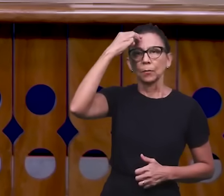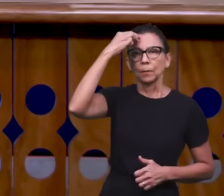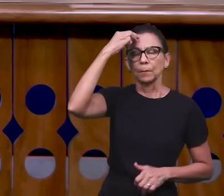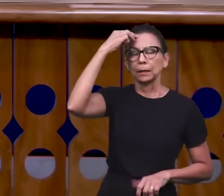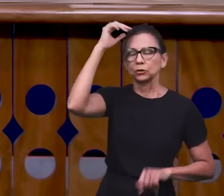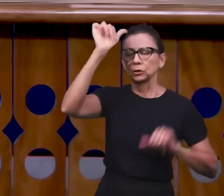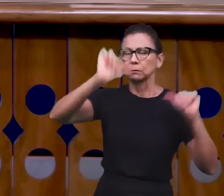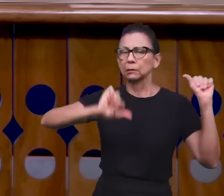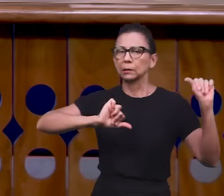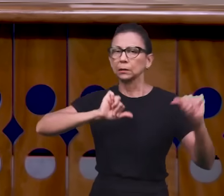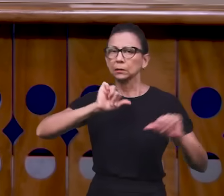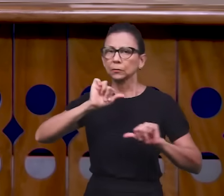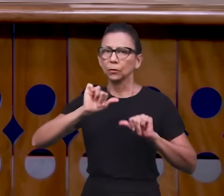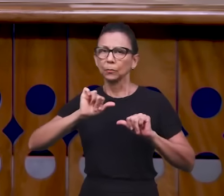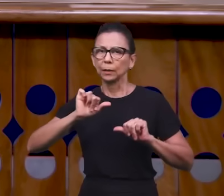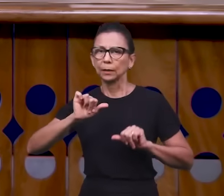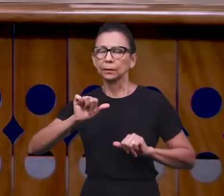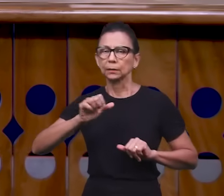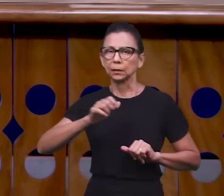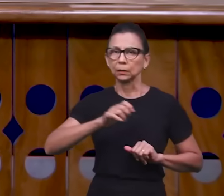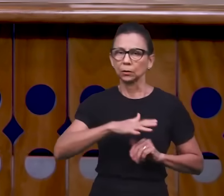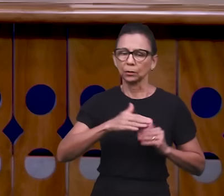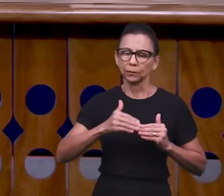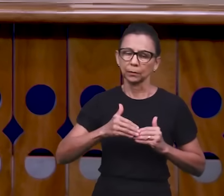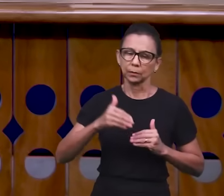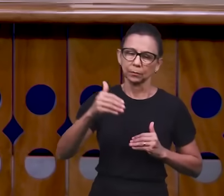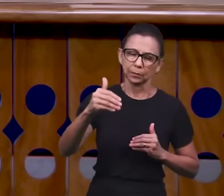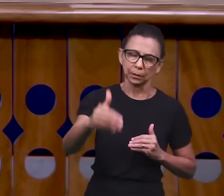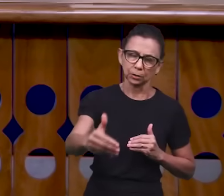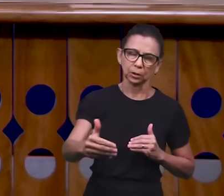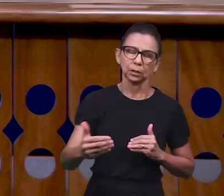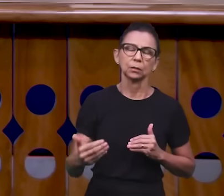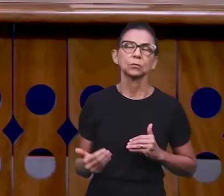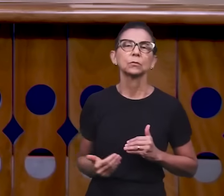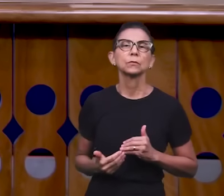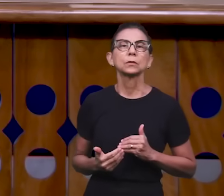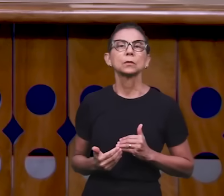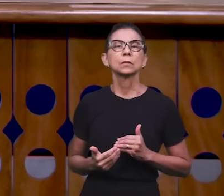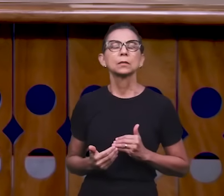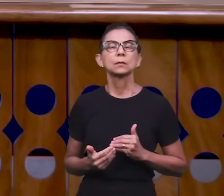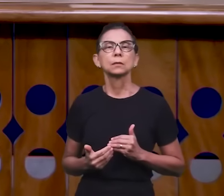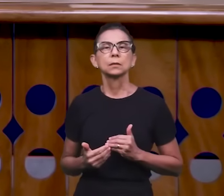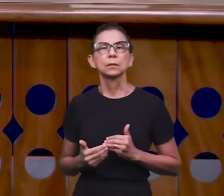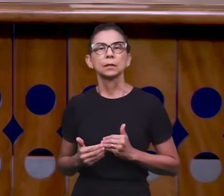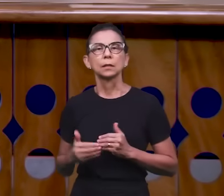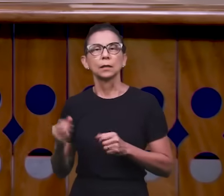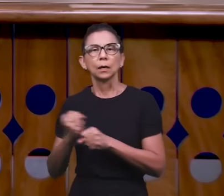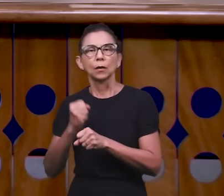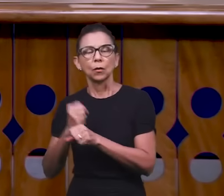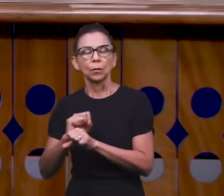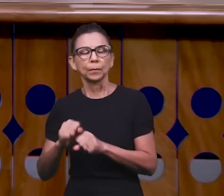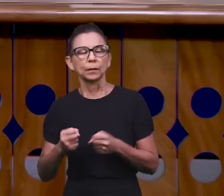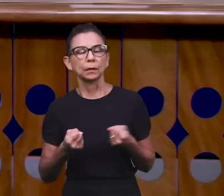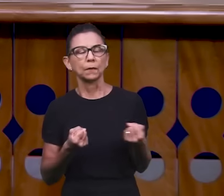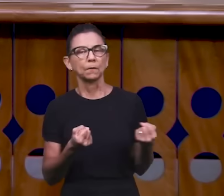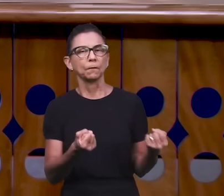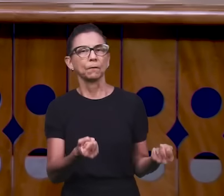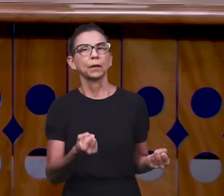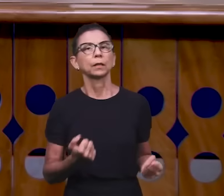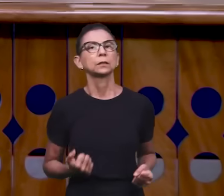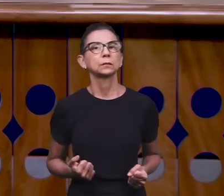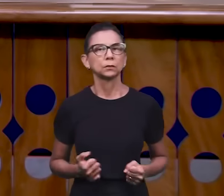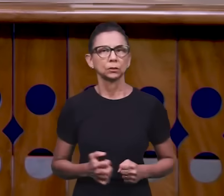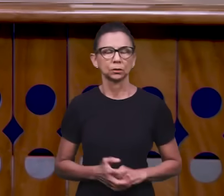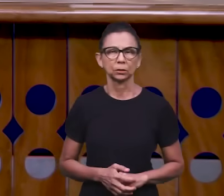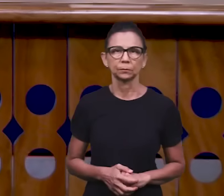para semear e plantar, por instrumentos de guerra para proteger o campo do trabalho do Senhor. Espada